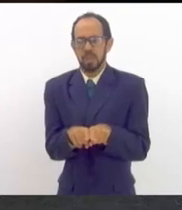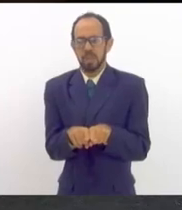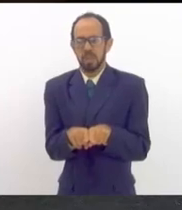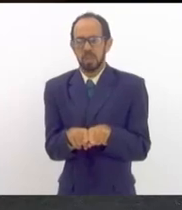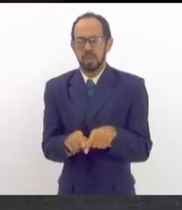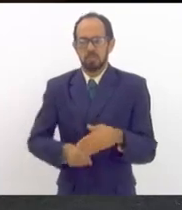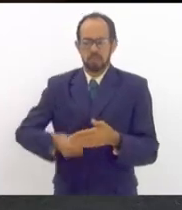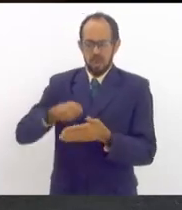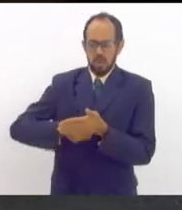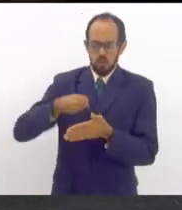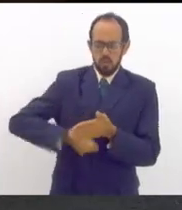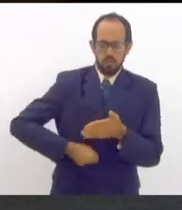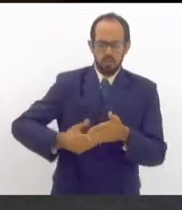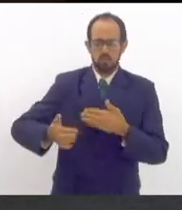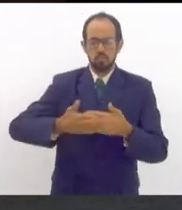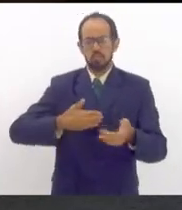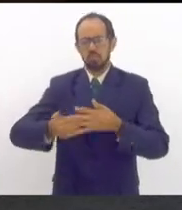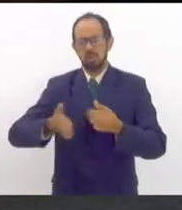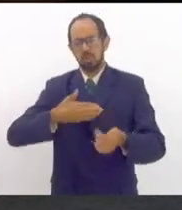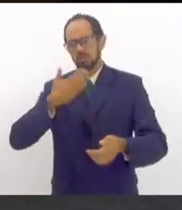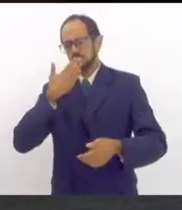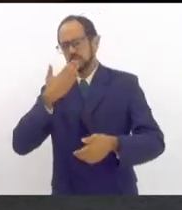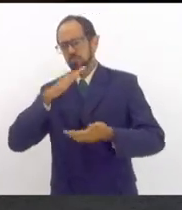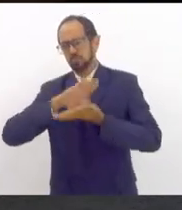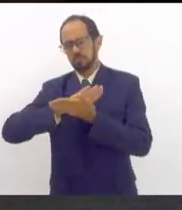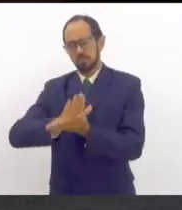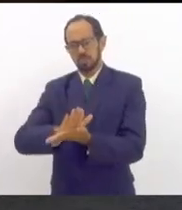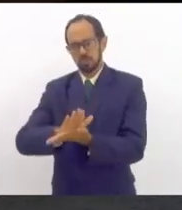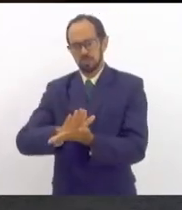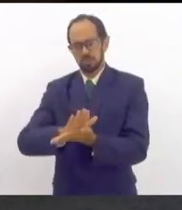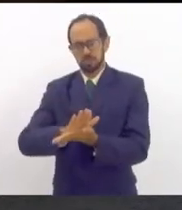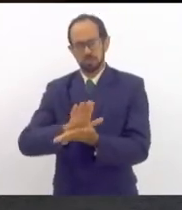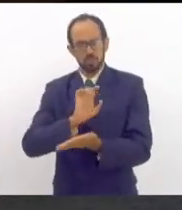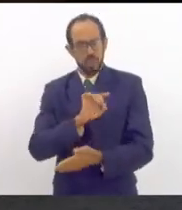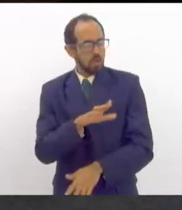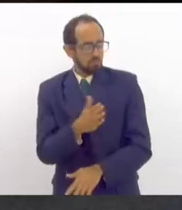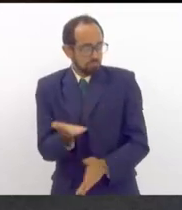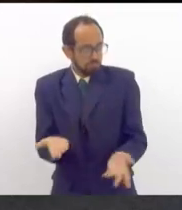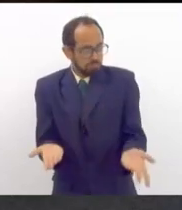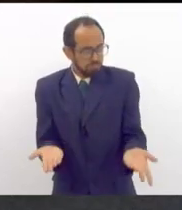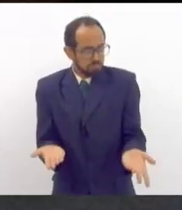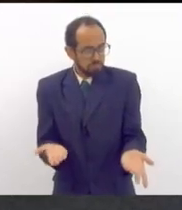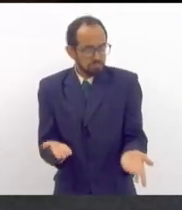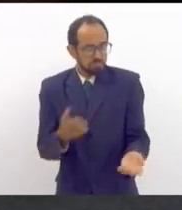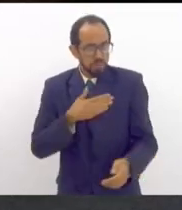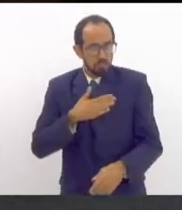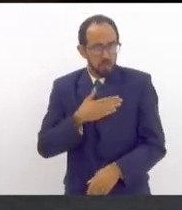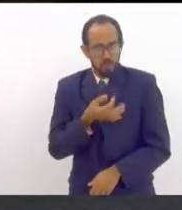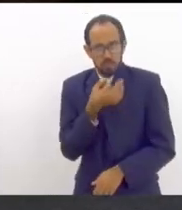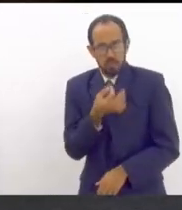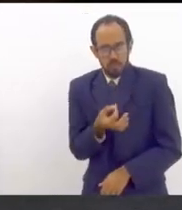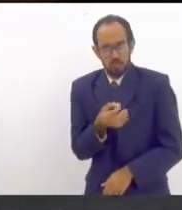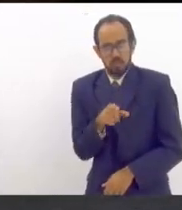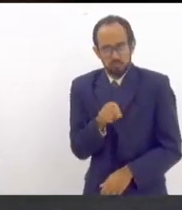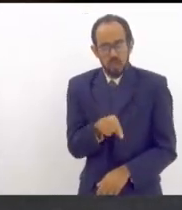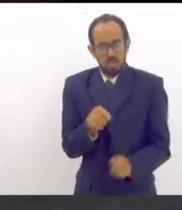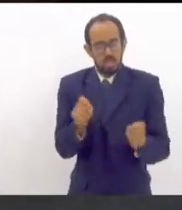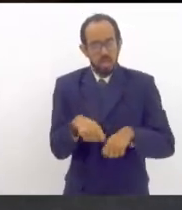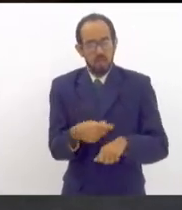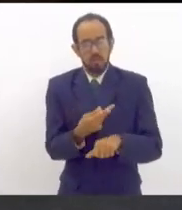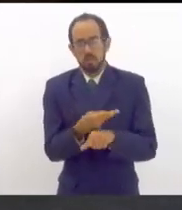contra qualquer tipo de preconceito somente isso já valeria a premiação